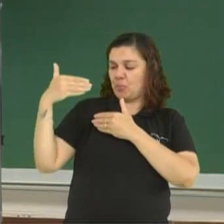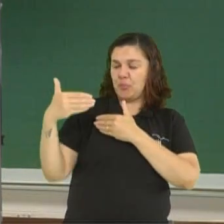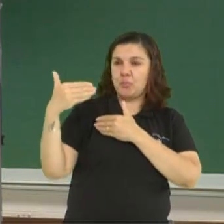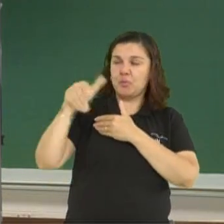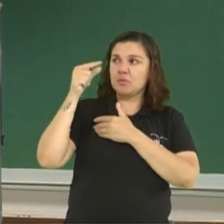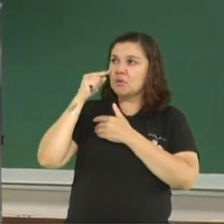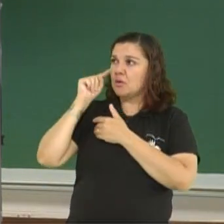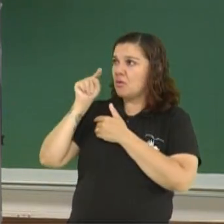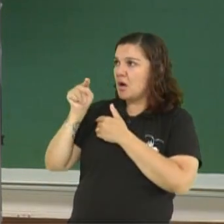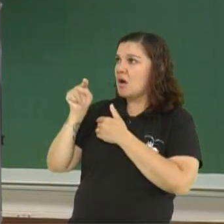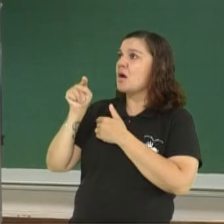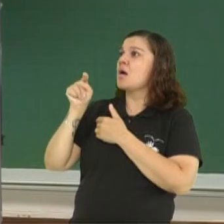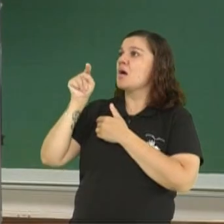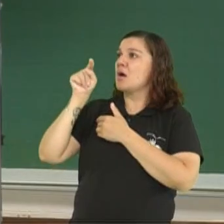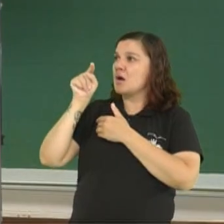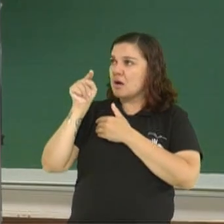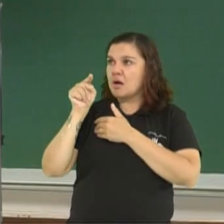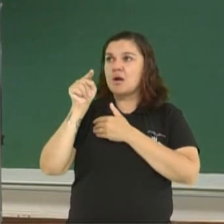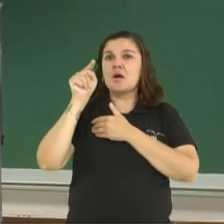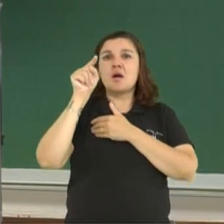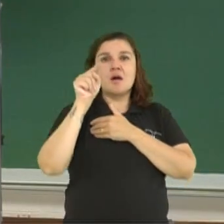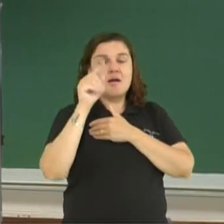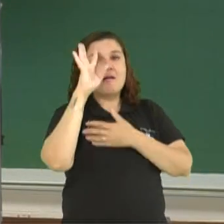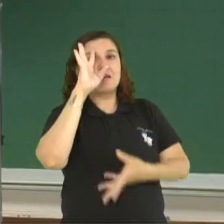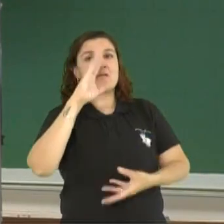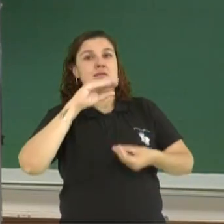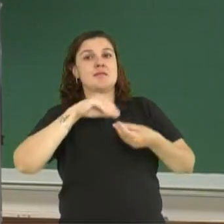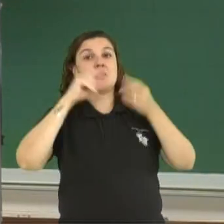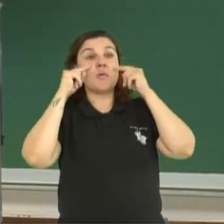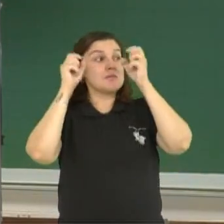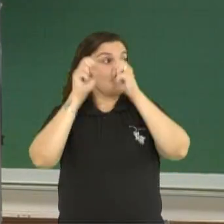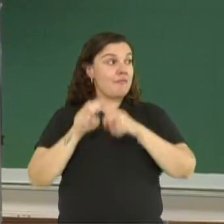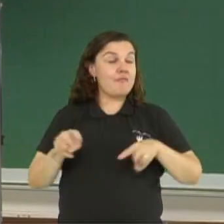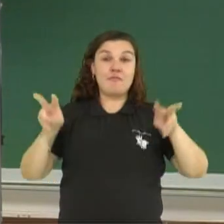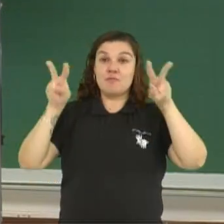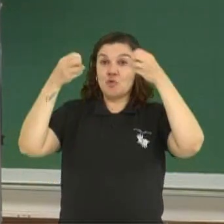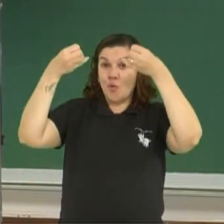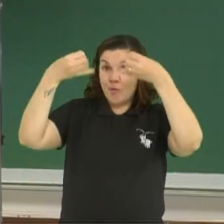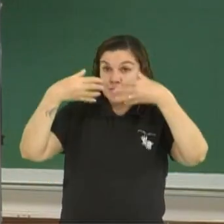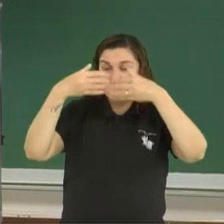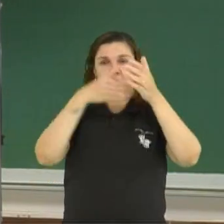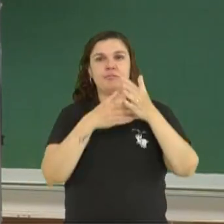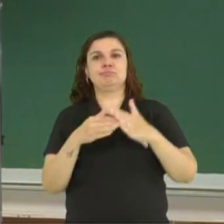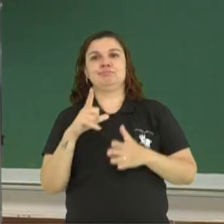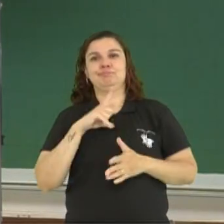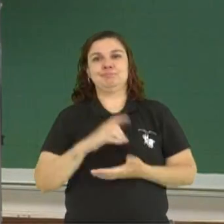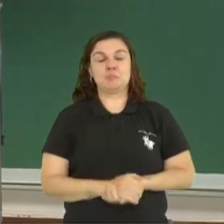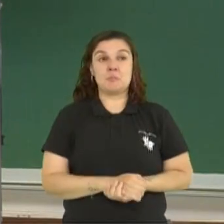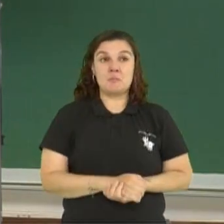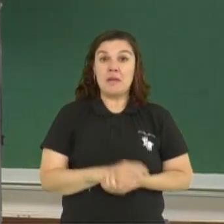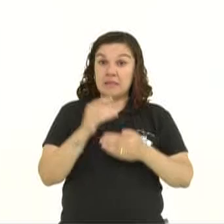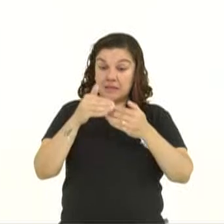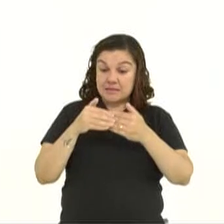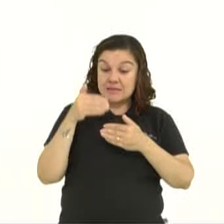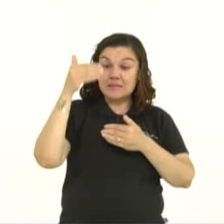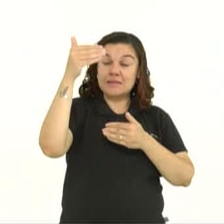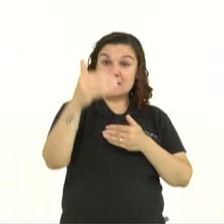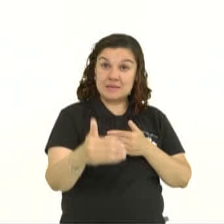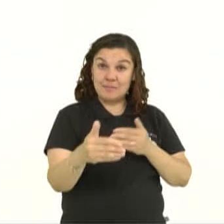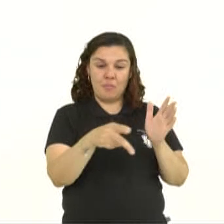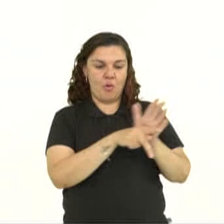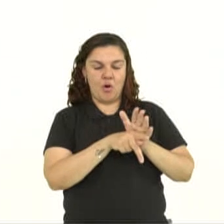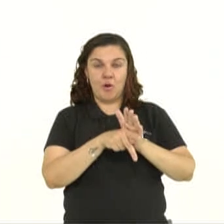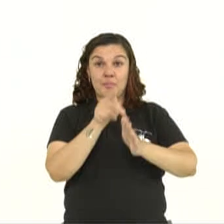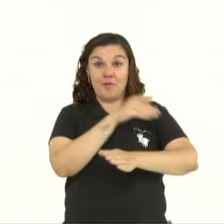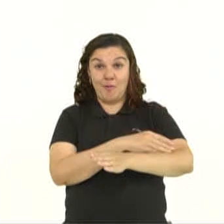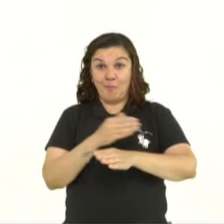cima de imagem, ela vai explicando o que está acontecendo. Então essa forma visual era a explicação que existia. Quando nós partimos para a arte da